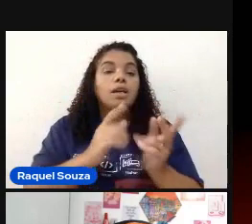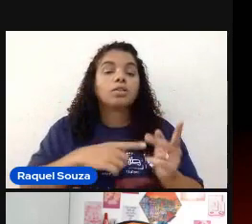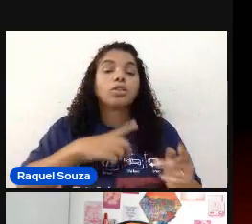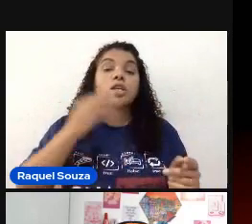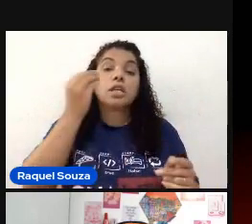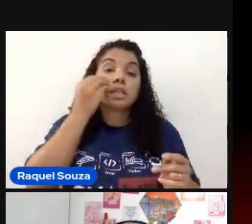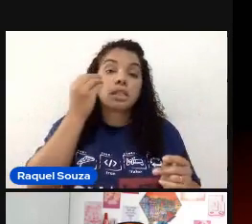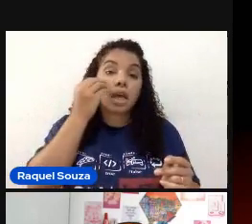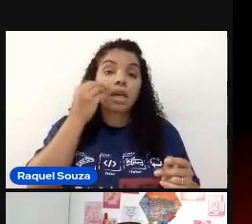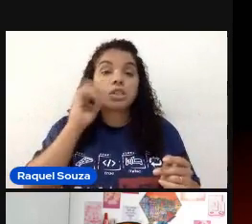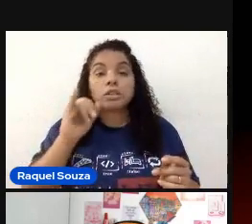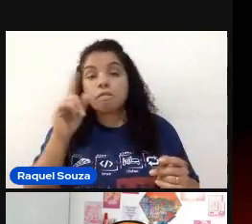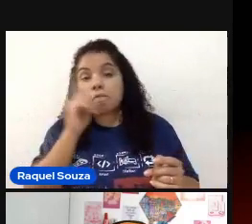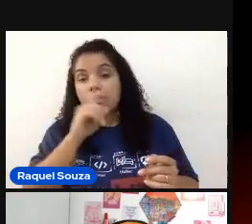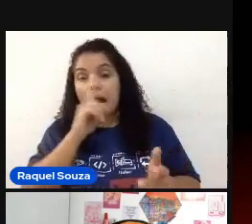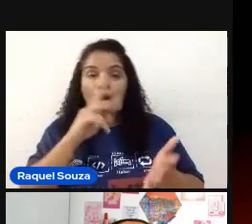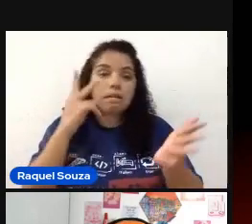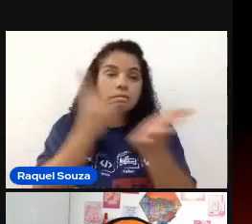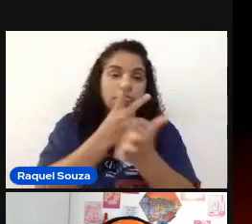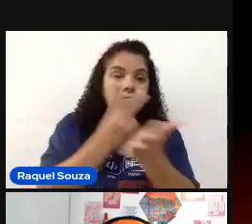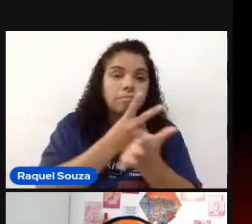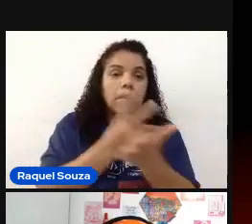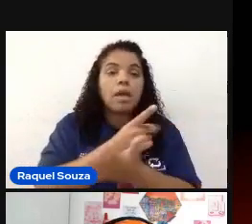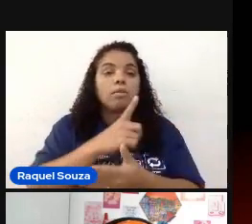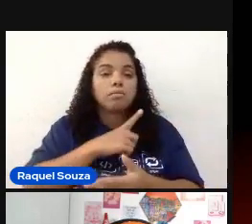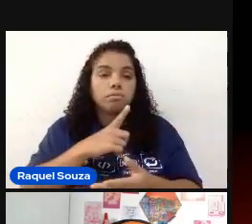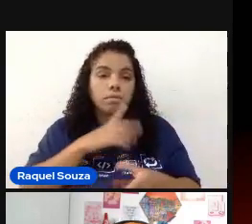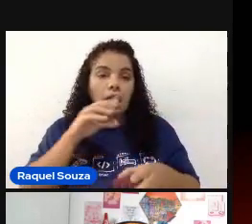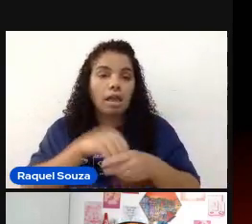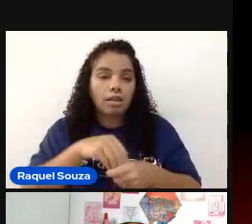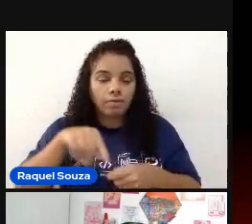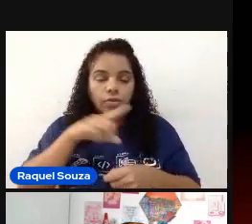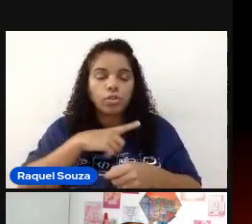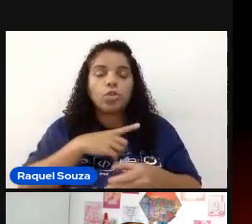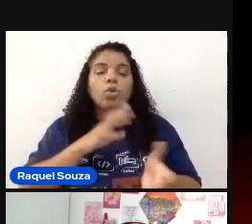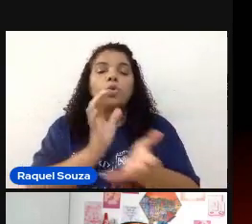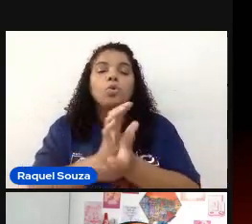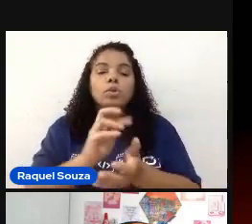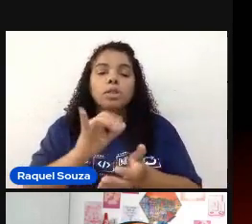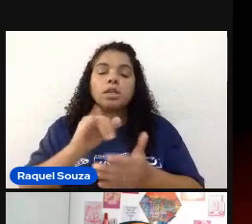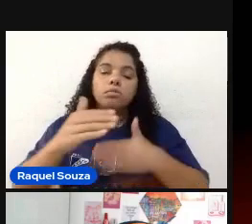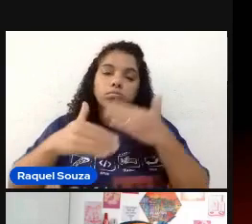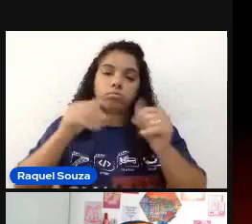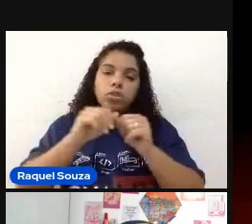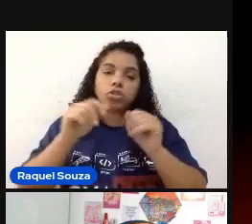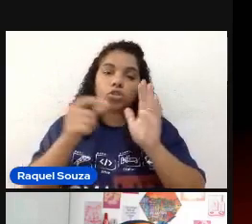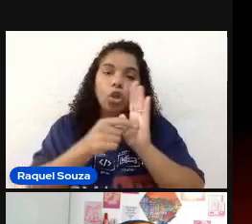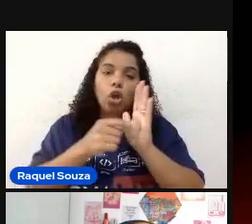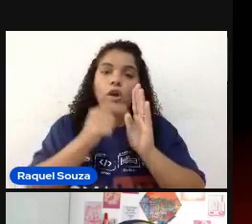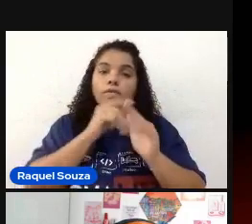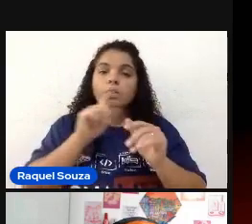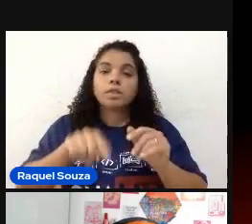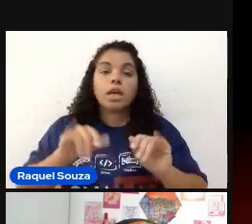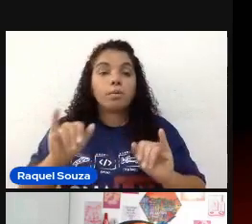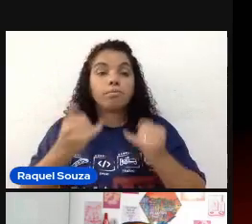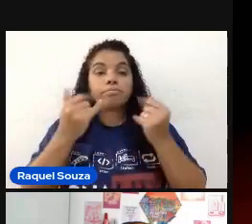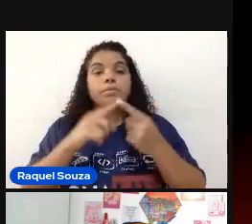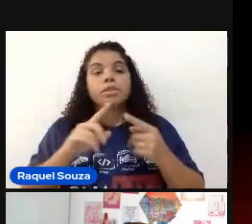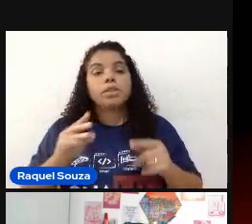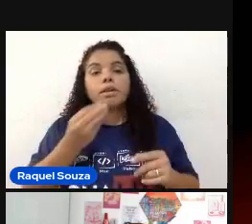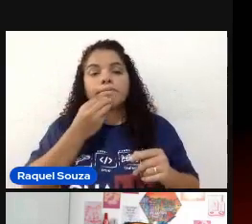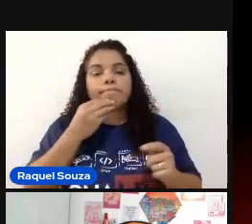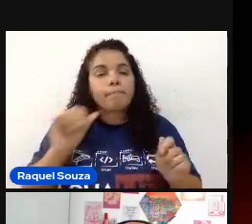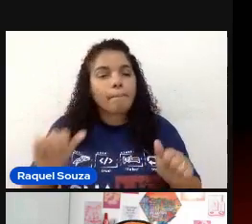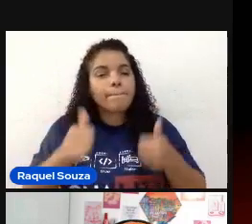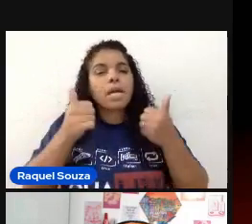as falhas e os erros que ocorrem dentro do ciclo de desenvolvimento de software, eles passam a ser umas oportunidades de melhoria e